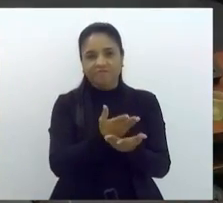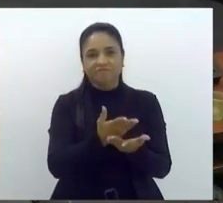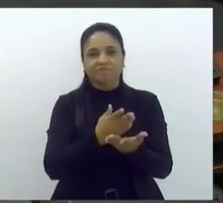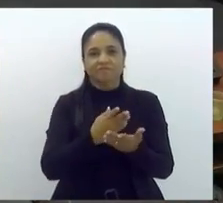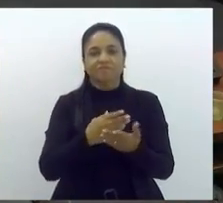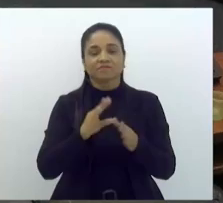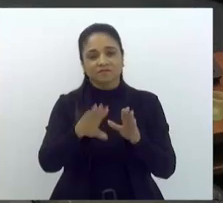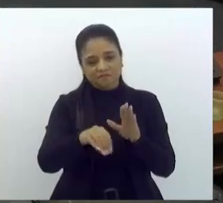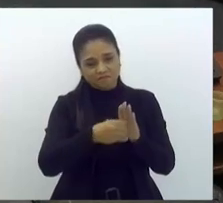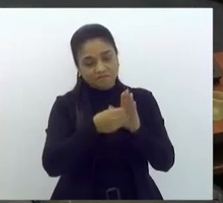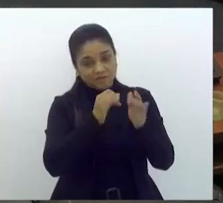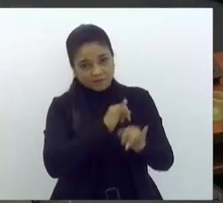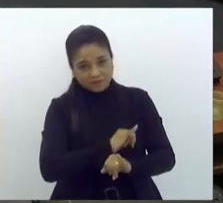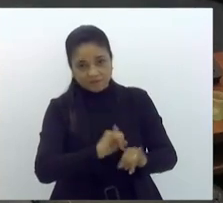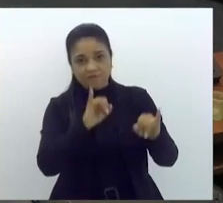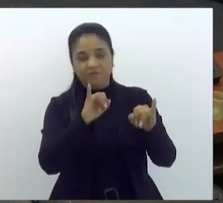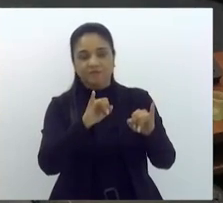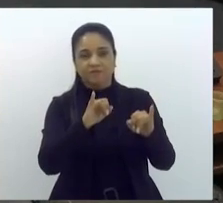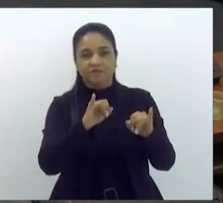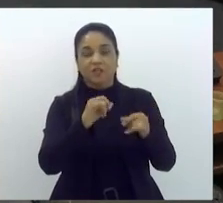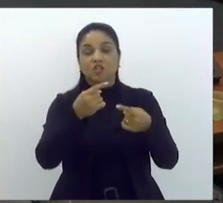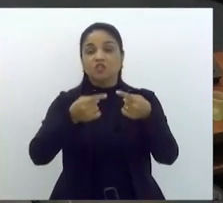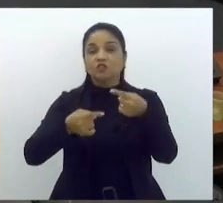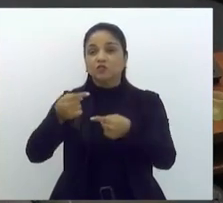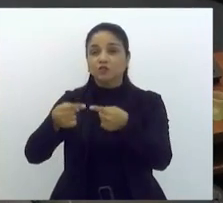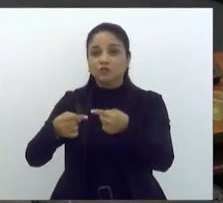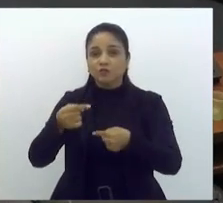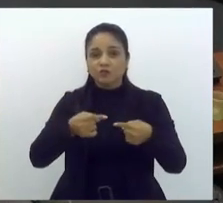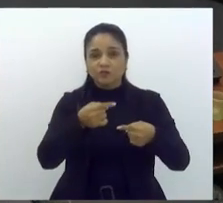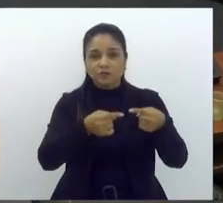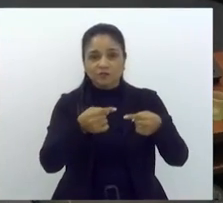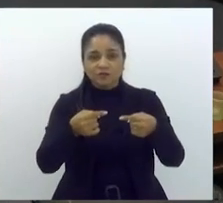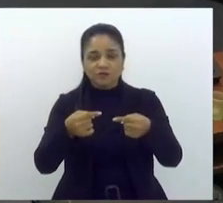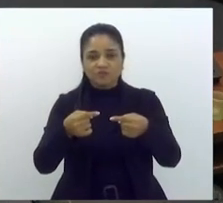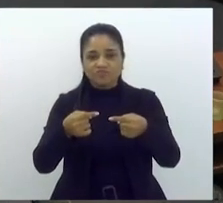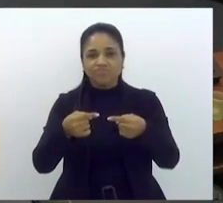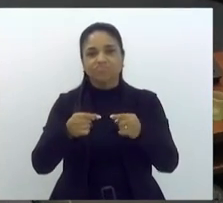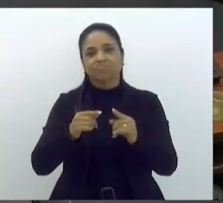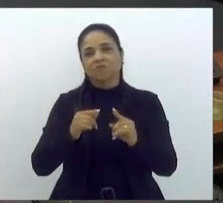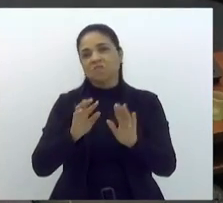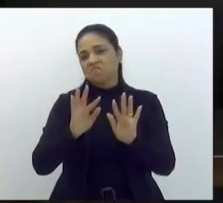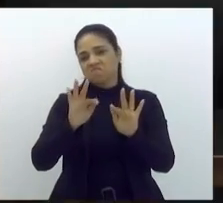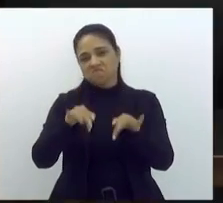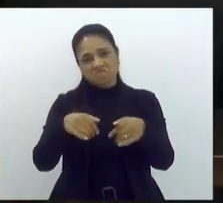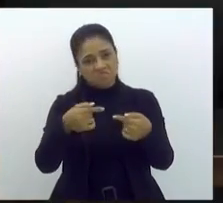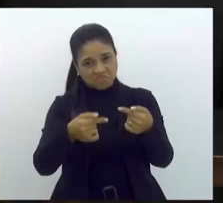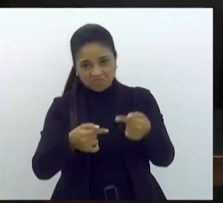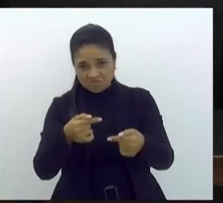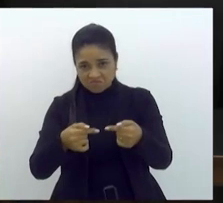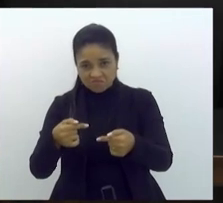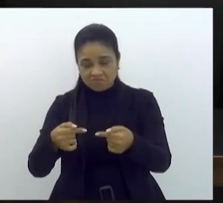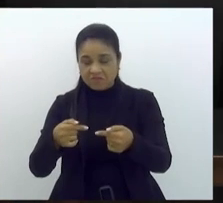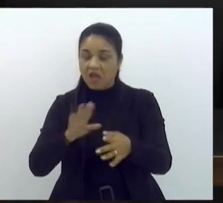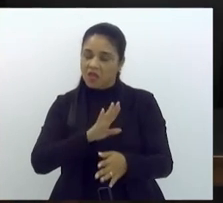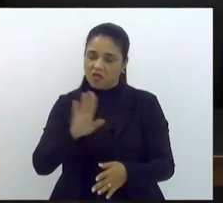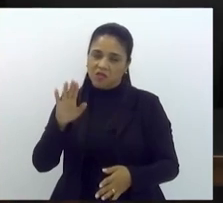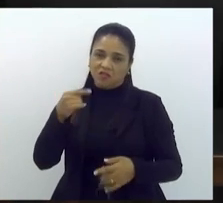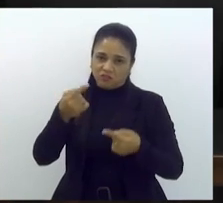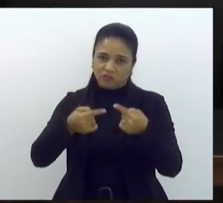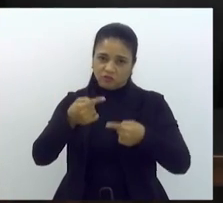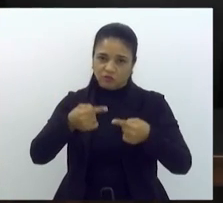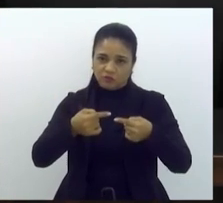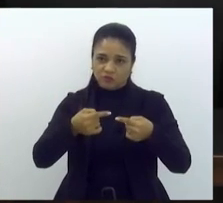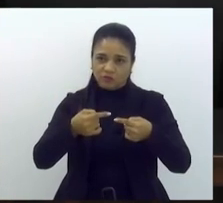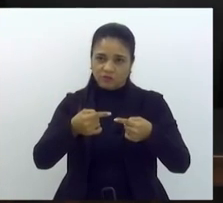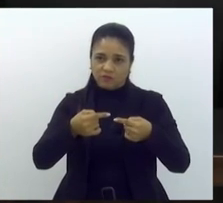com os pareceres emitidos em discussão não havendo Quem Queira discutir para discutir encerrar